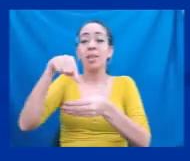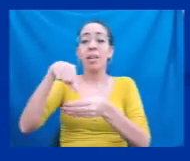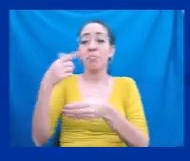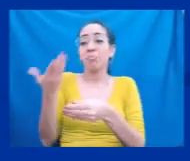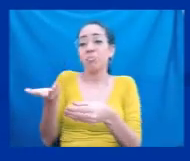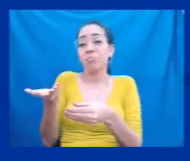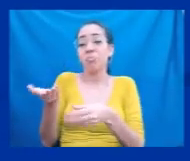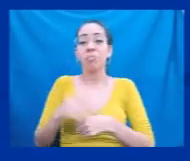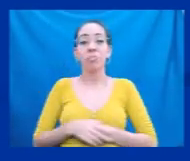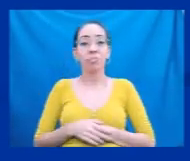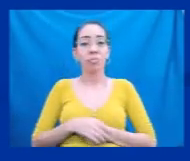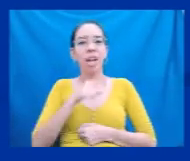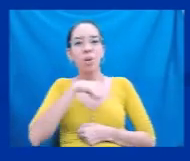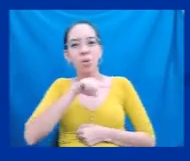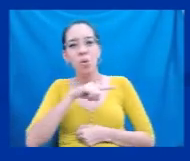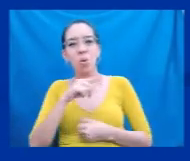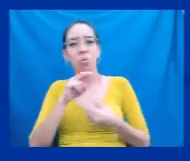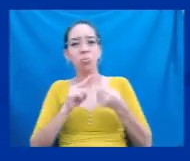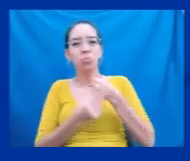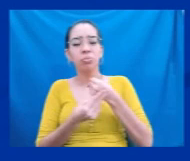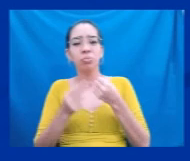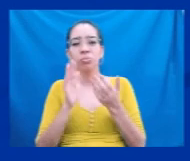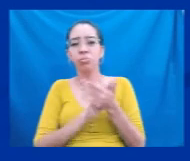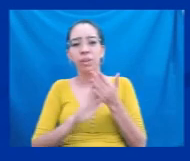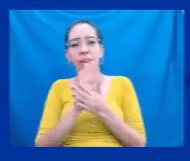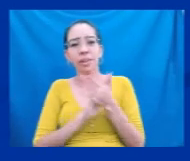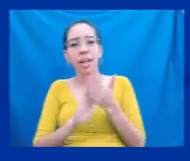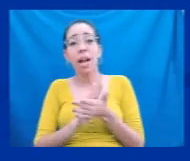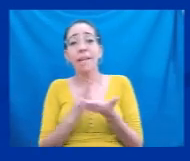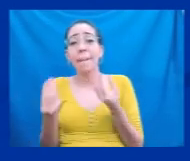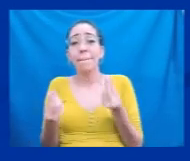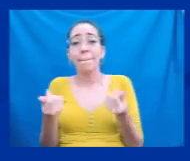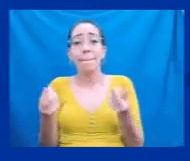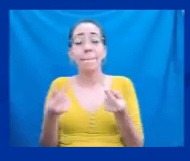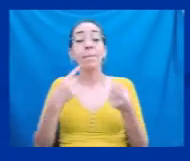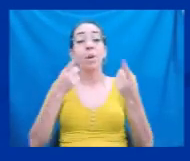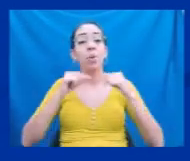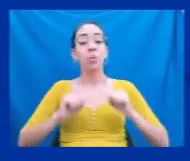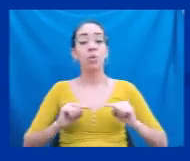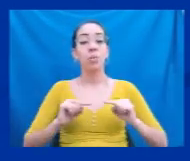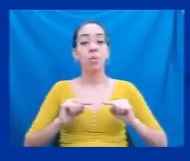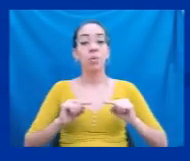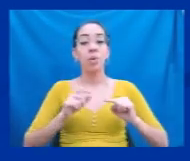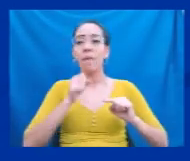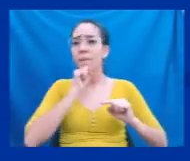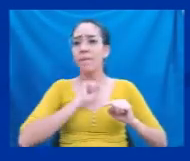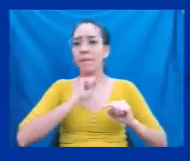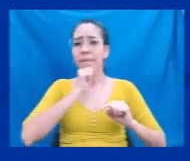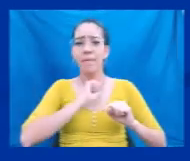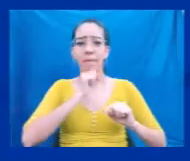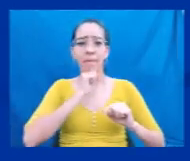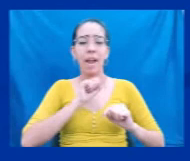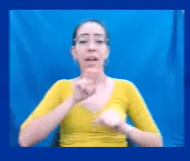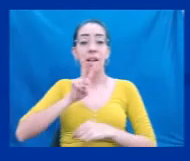né, identificação e, né, produtos aqui muito antigos, com data de validade